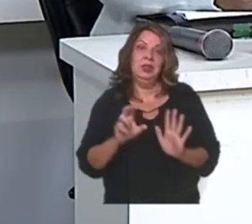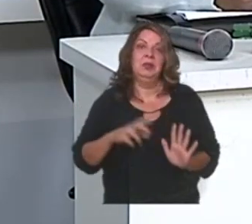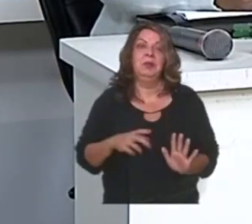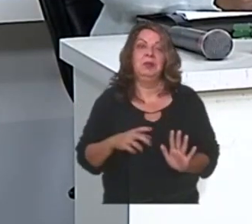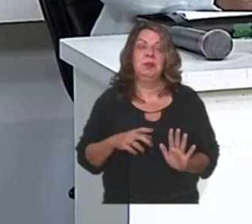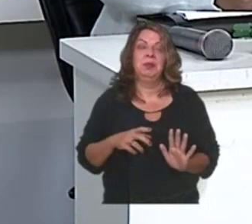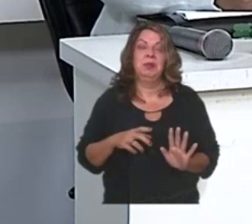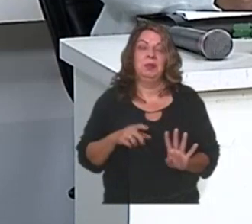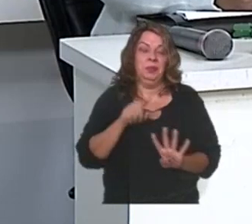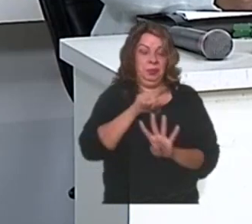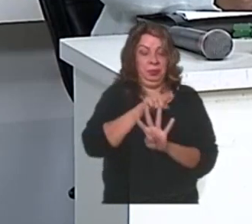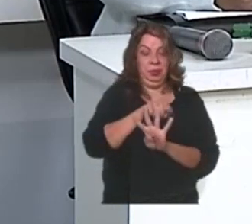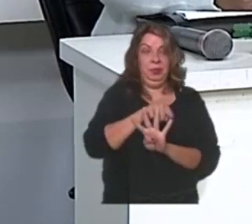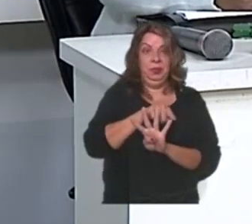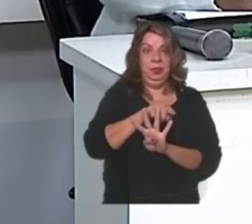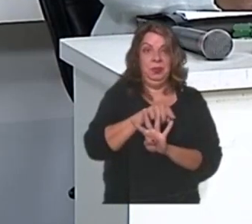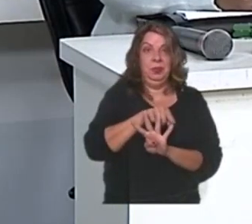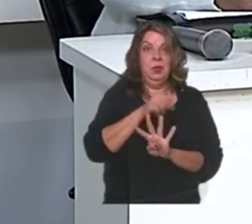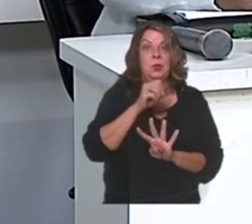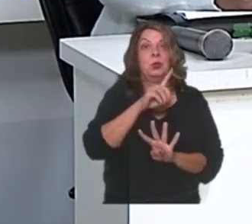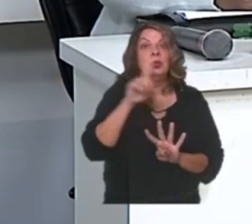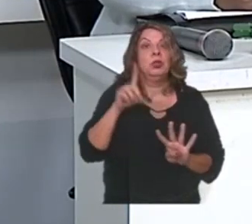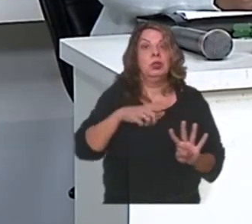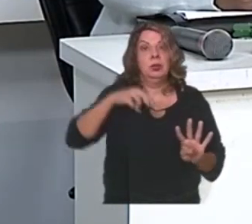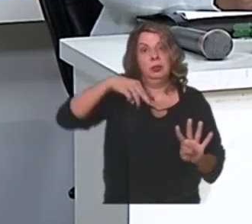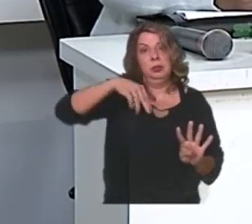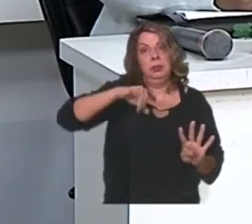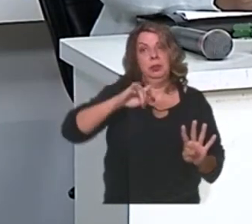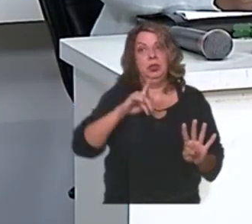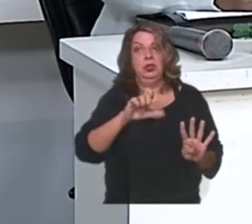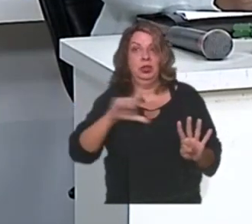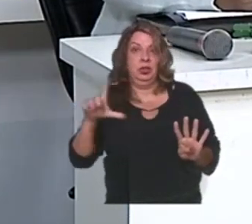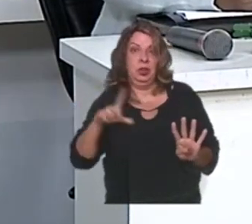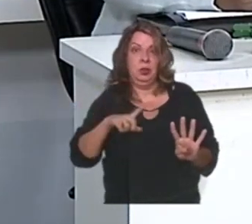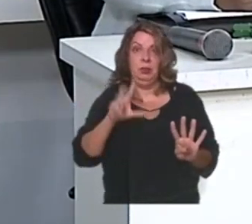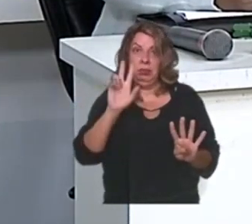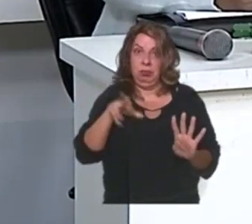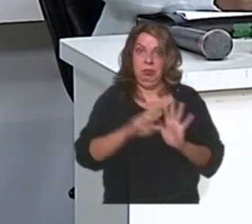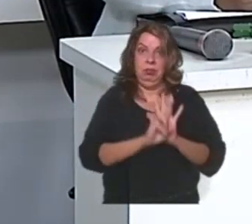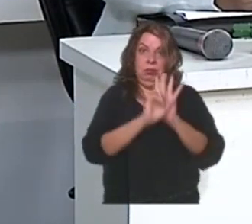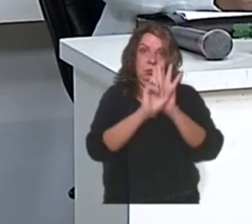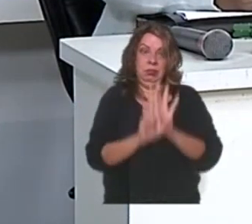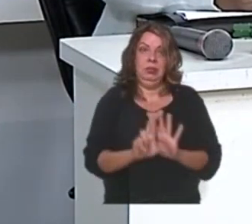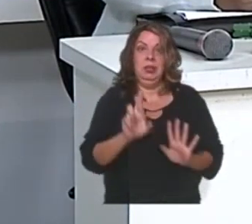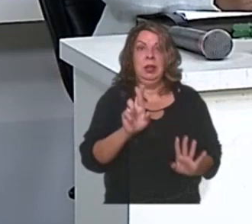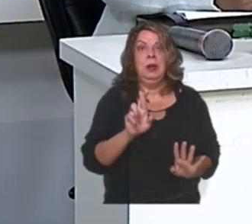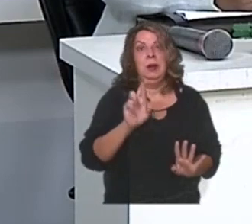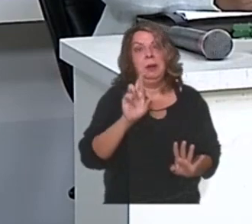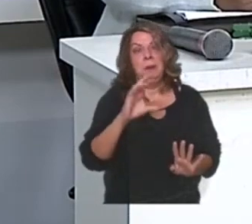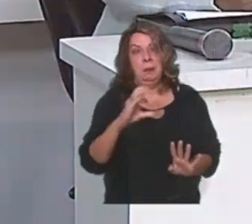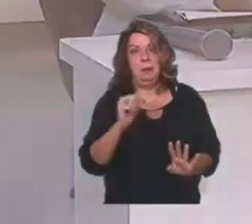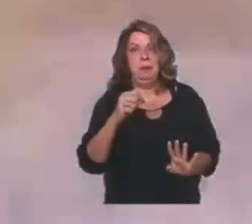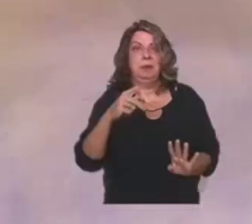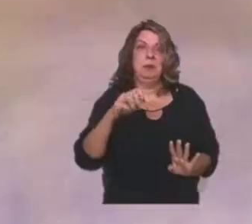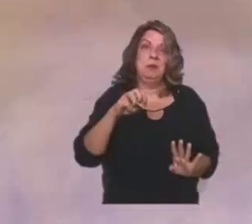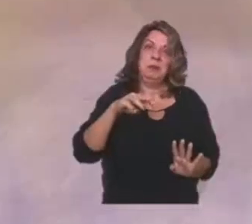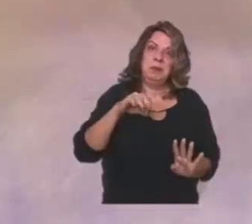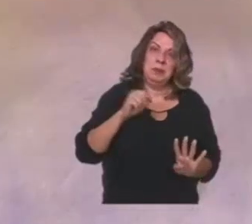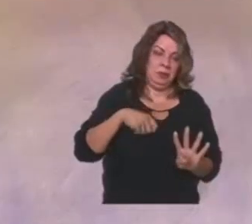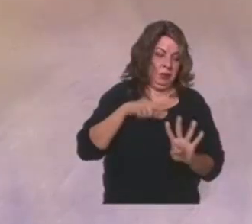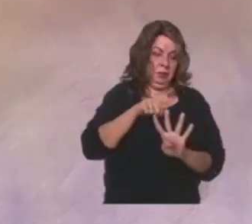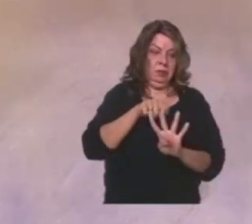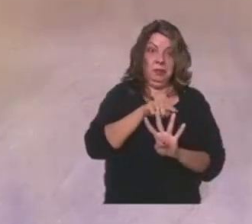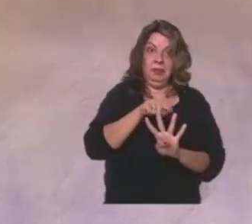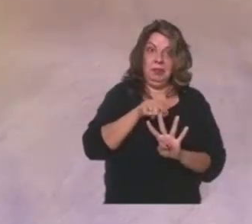S.A. Também aqui presente, bom dia para o Michel Andrade, representando a Capemisa Capitalização S.A. e nossa equipe de TI, Elber